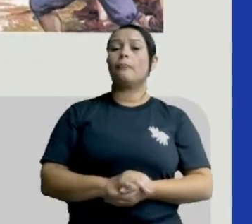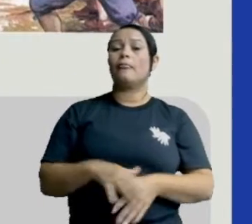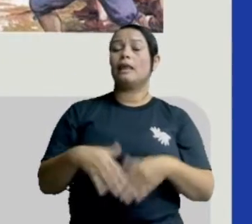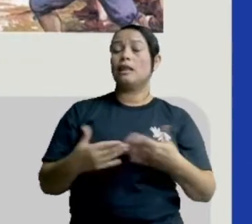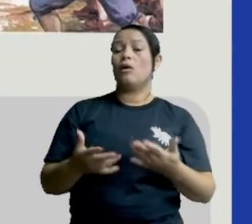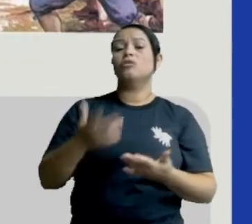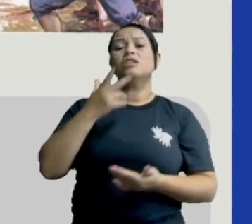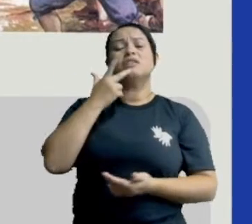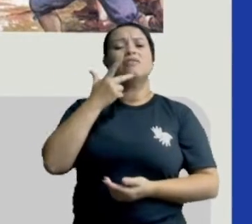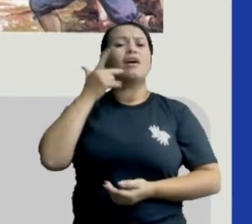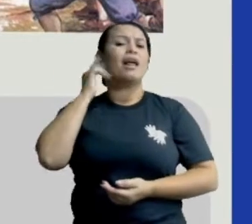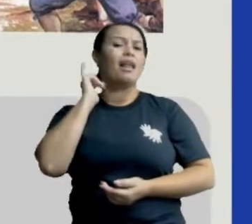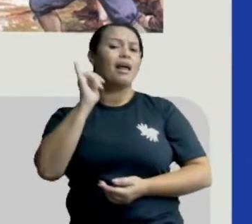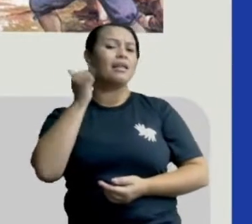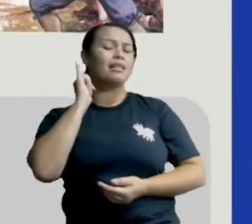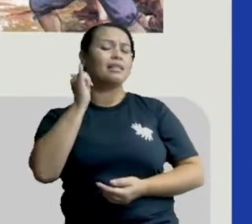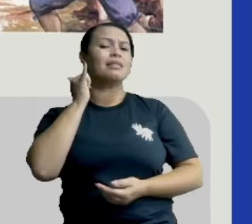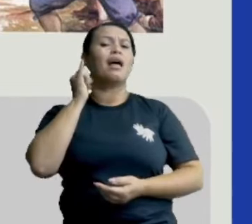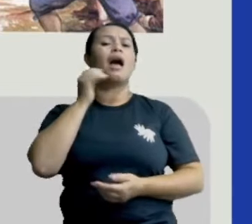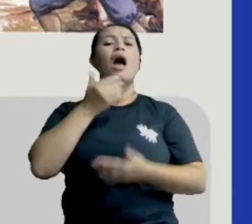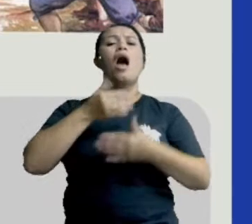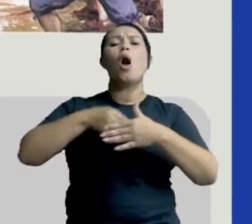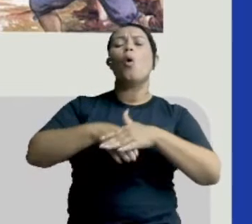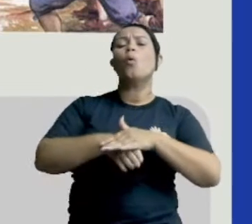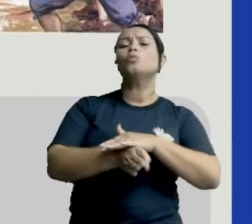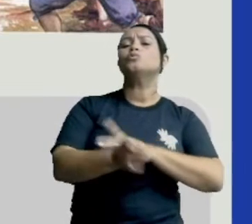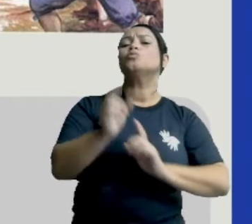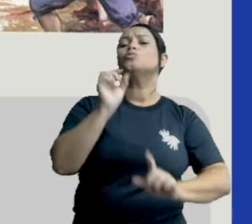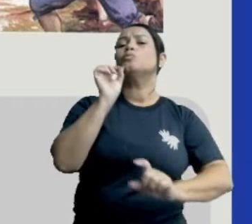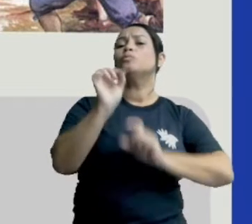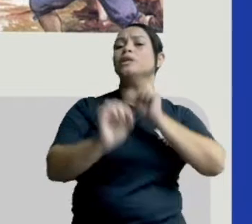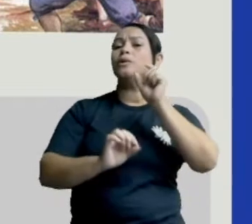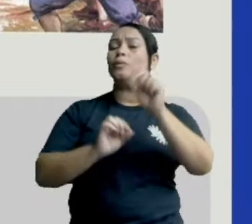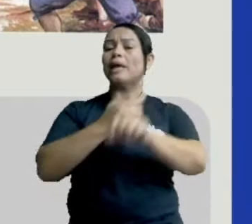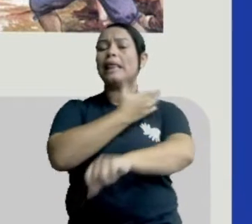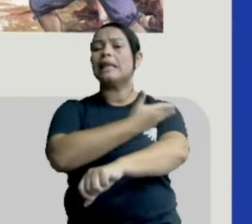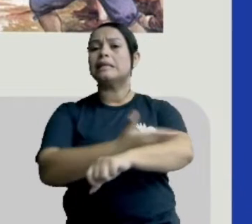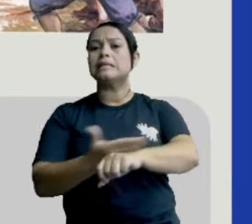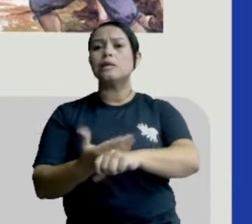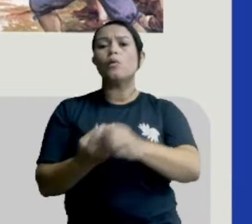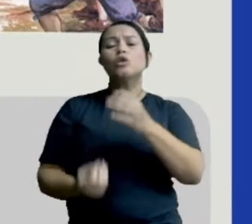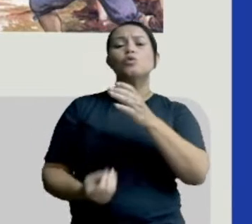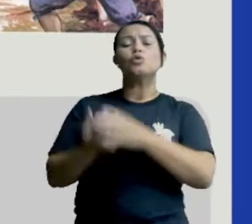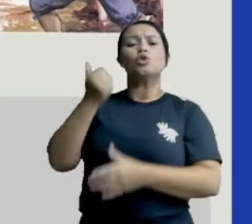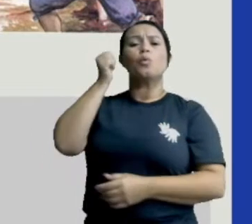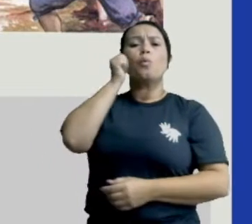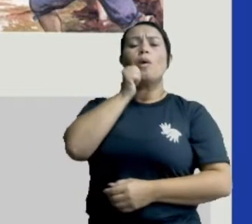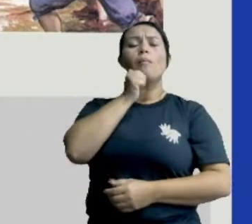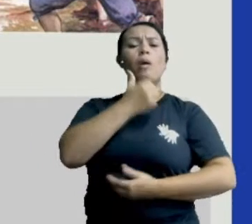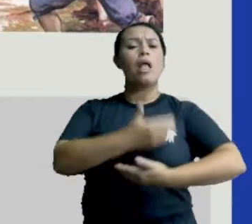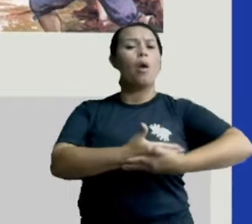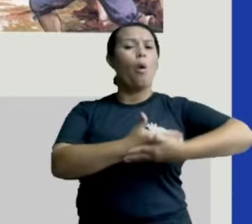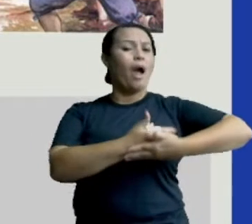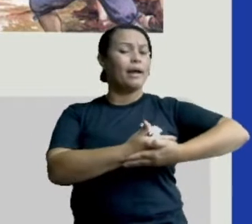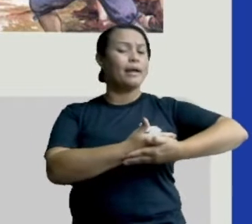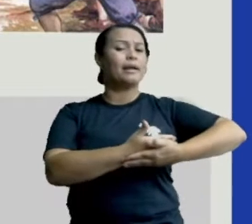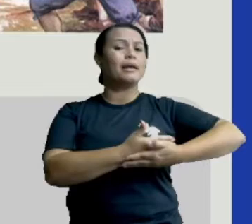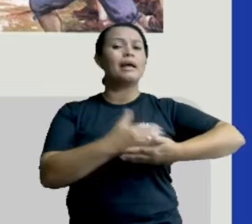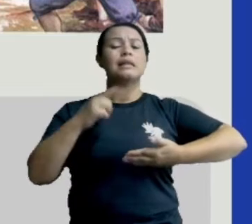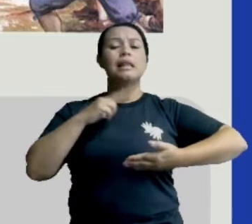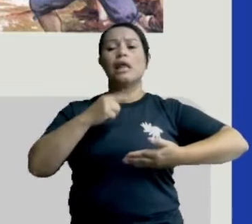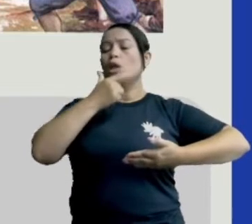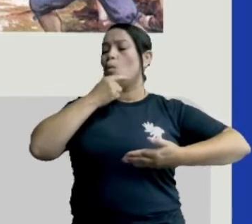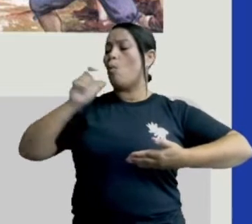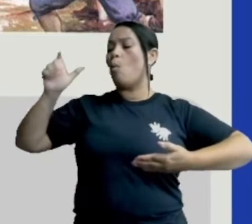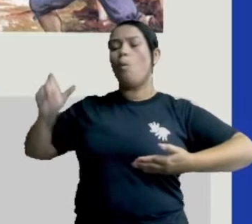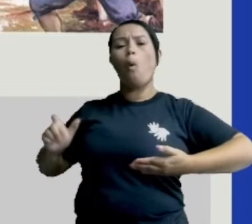Narra a tradição que durante os fortes combates surgiu uma senhora com uma criança no braço, tendo ao lado